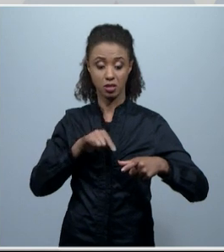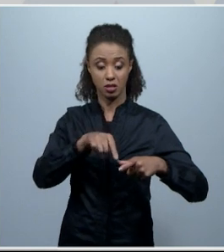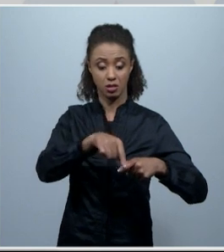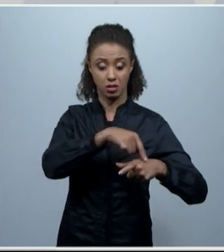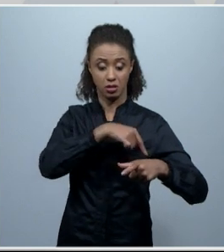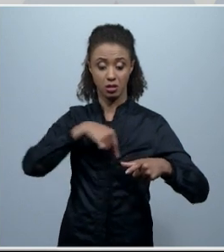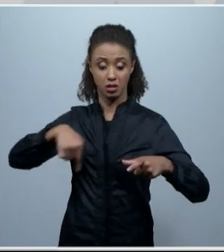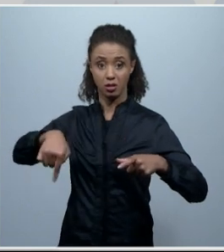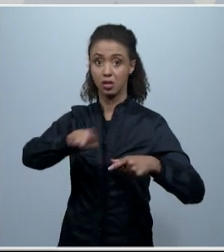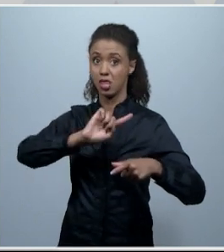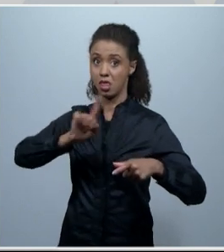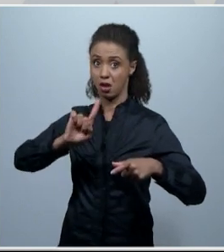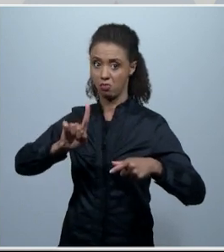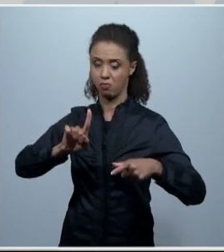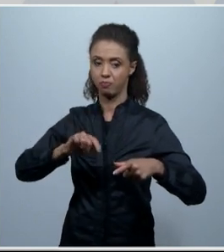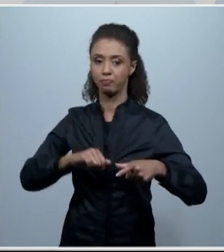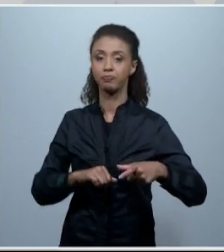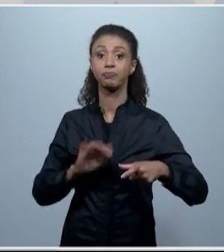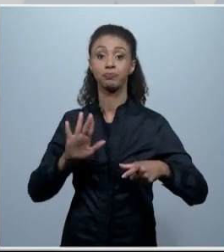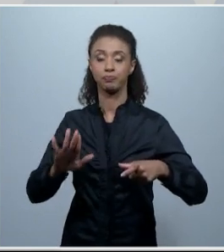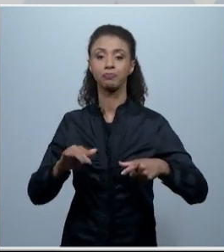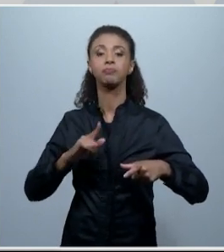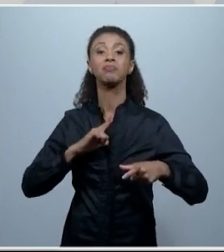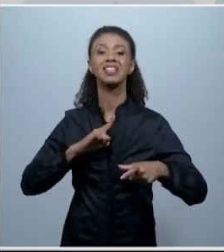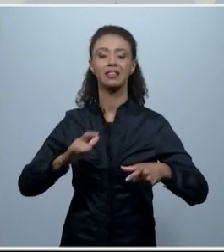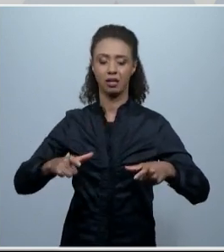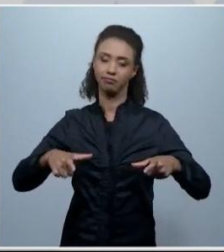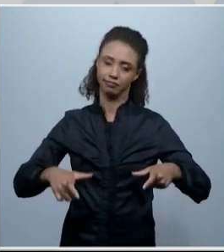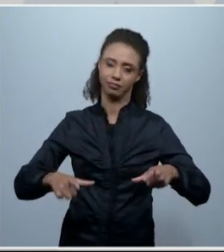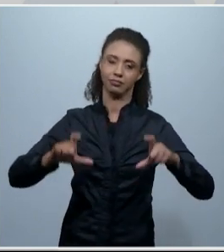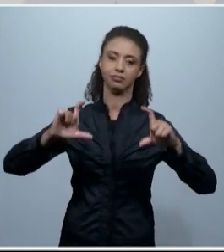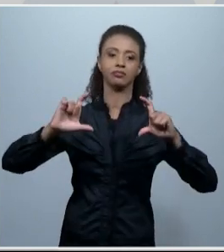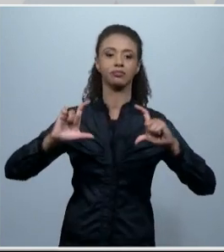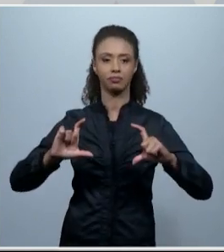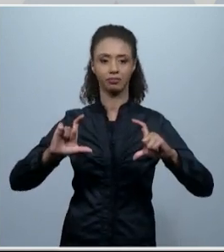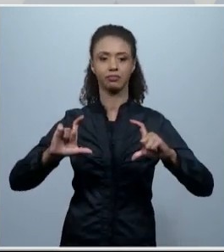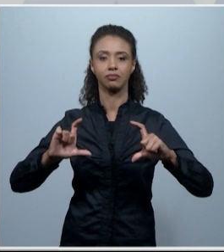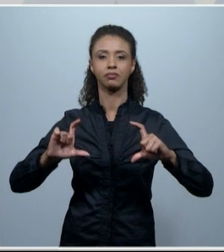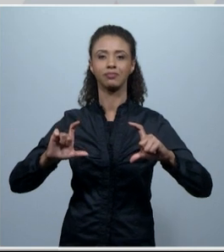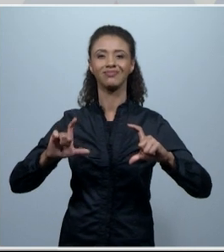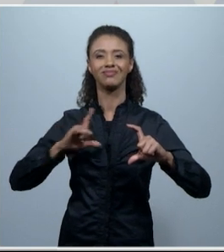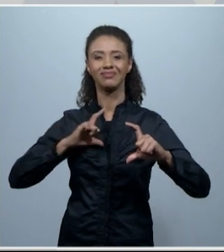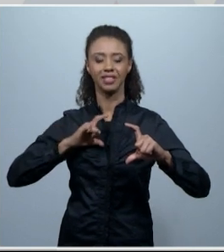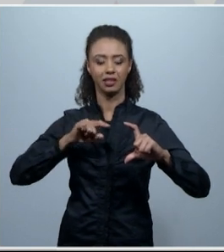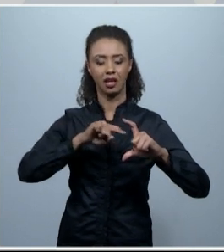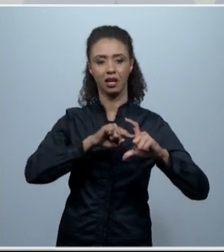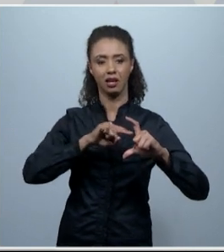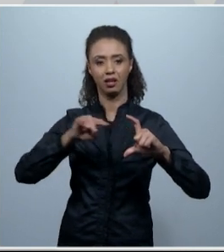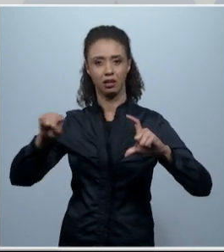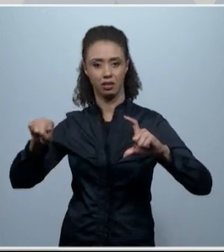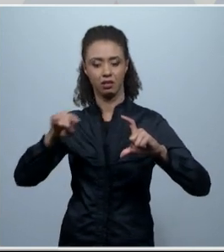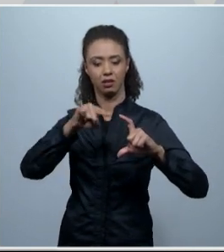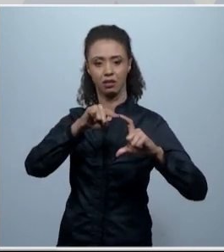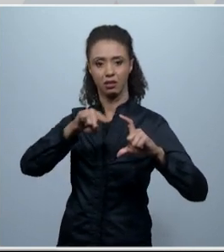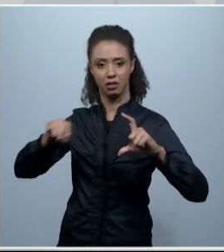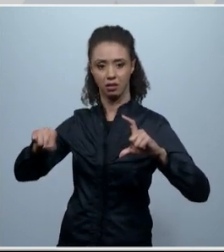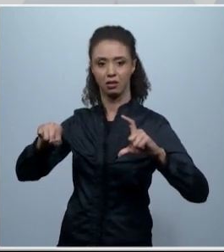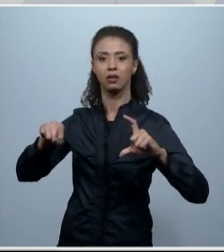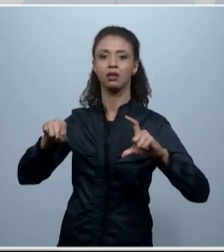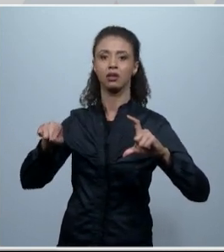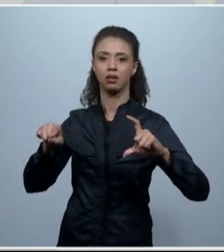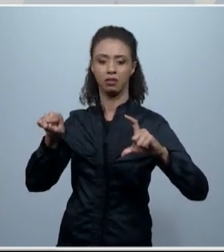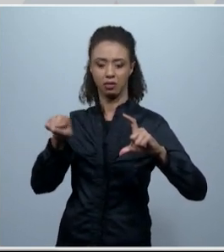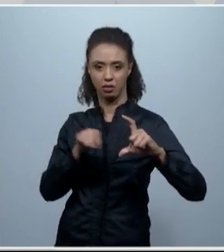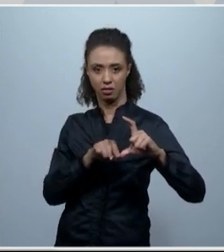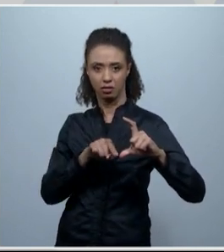pontos que estão dentro as cordas eu vou chamar de reta então eu chamo isso aqui de reta chama isso aqui de reta chama isso aqui direta e os pontos que